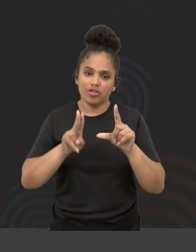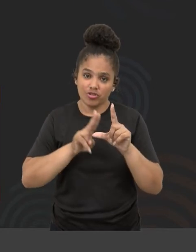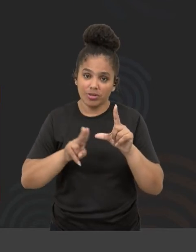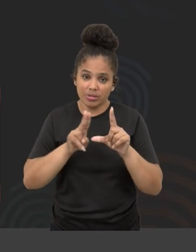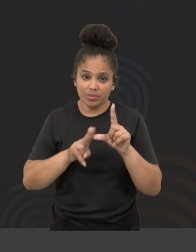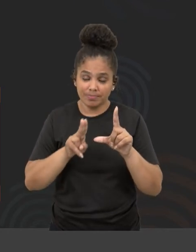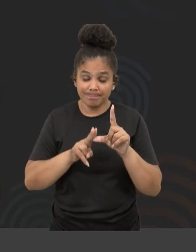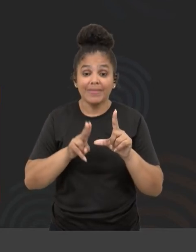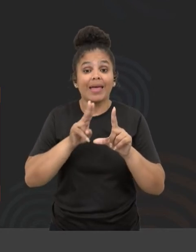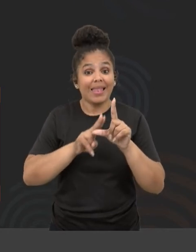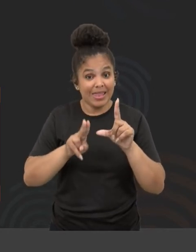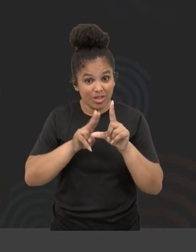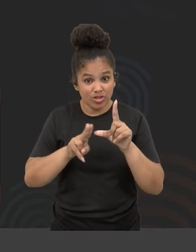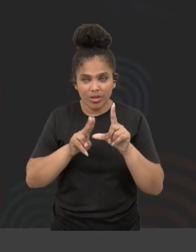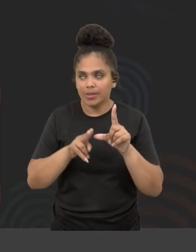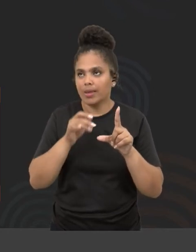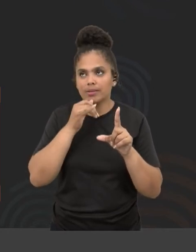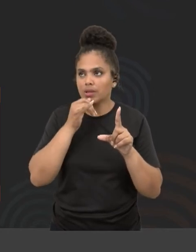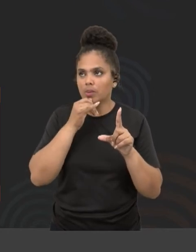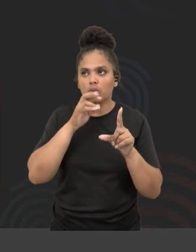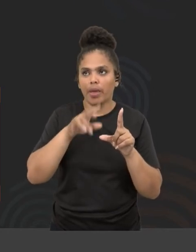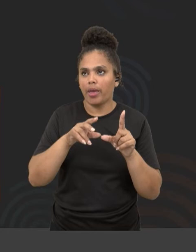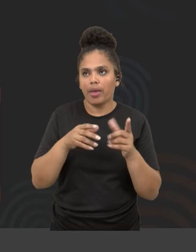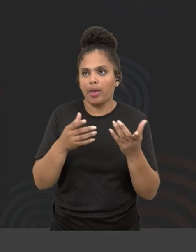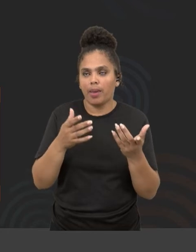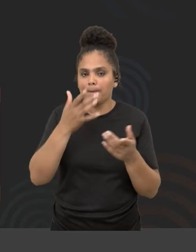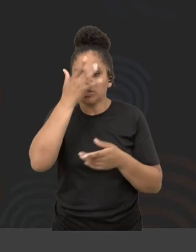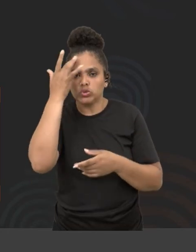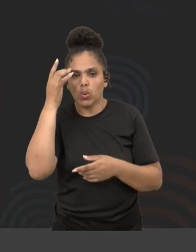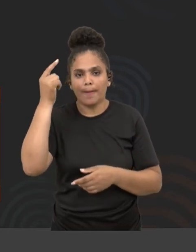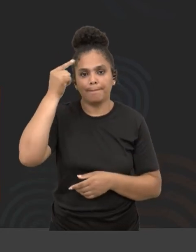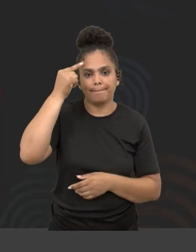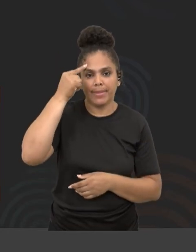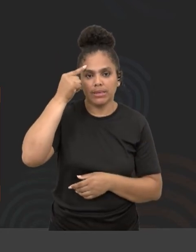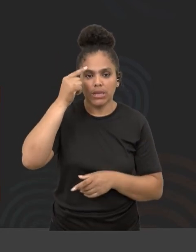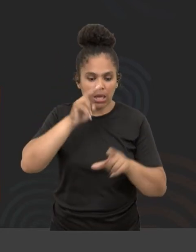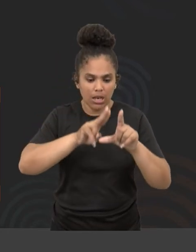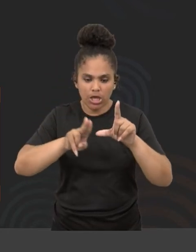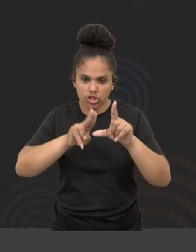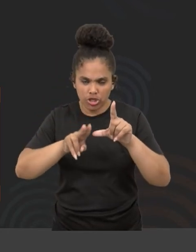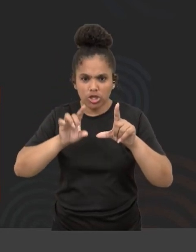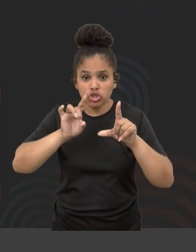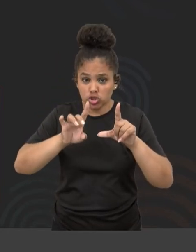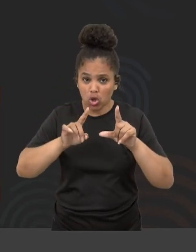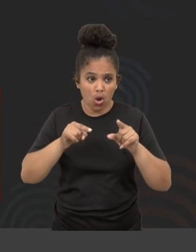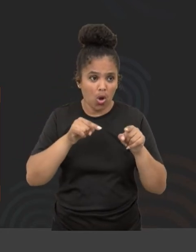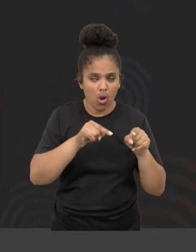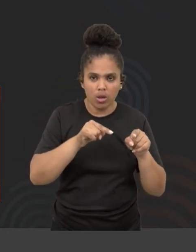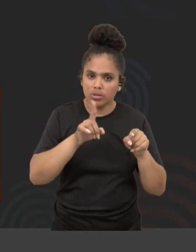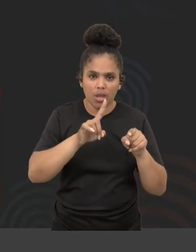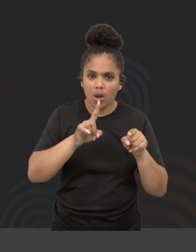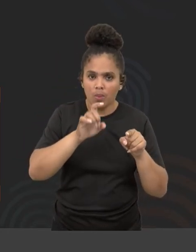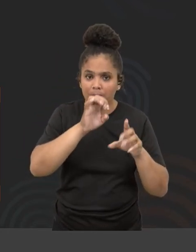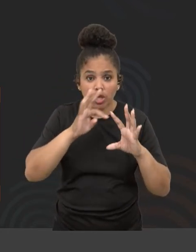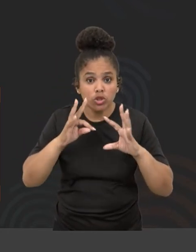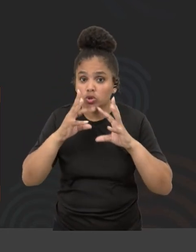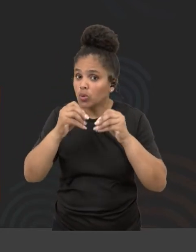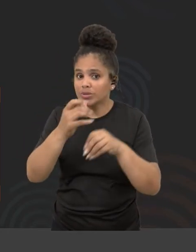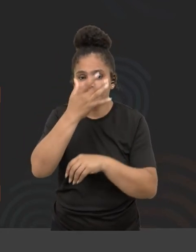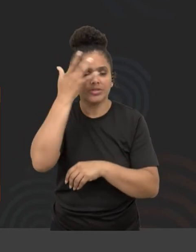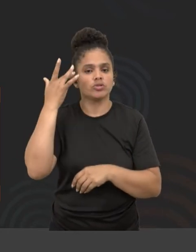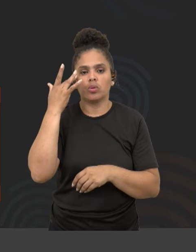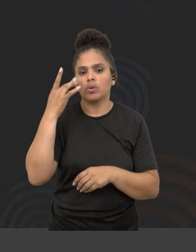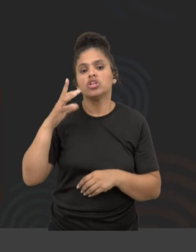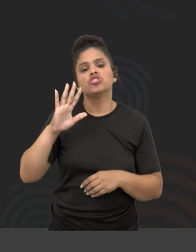legendas, diferente do que muitas pessoas pensam, elas servem para todas as pessoas, né. Então você imagina, todo mundo já teve